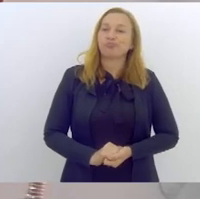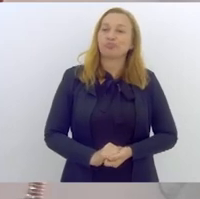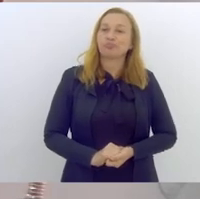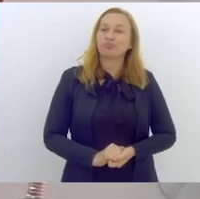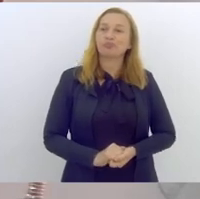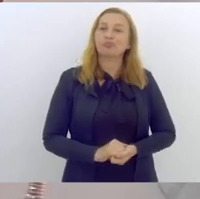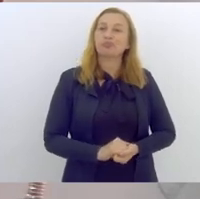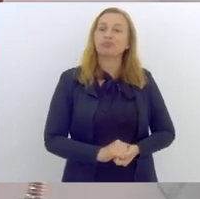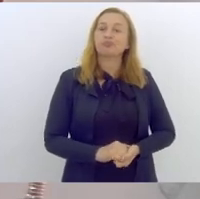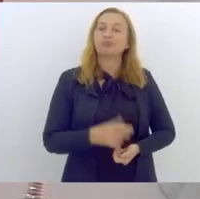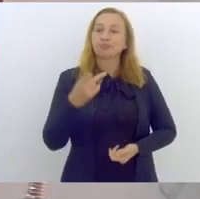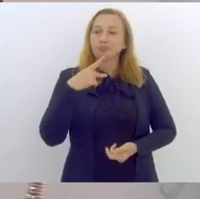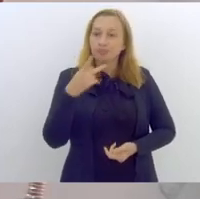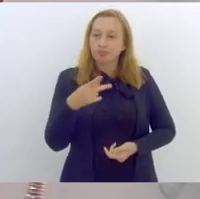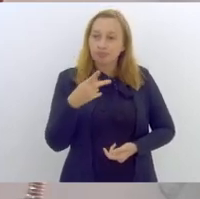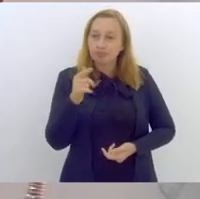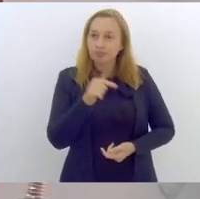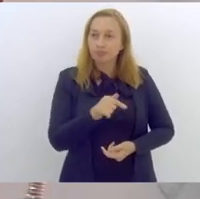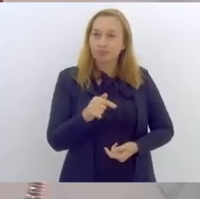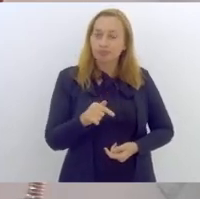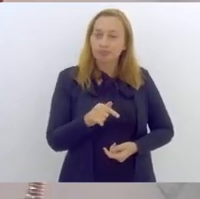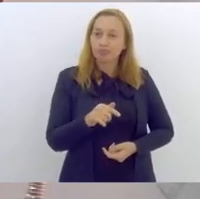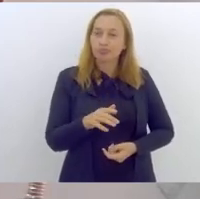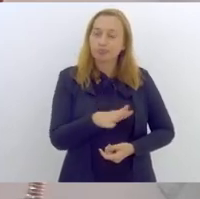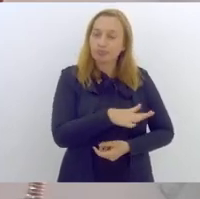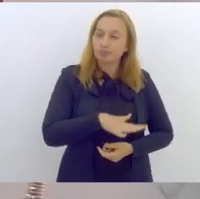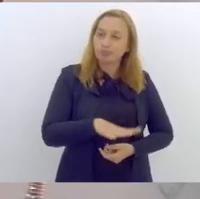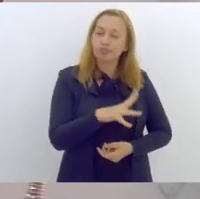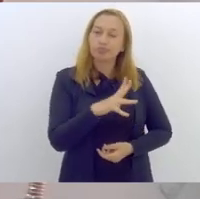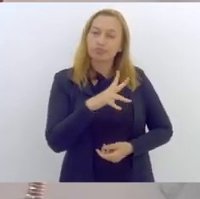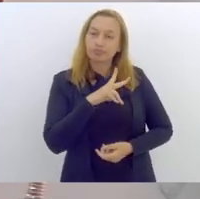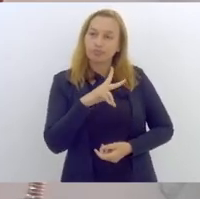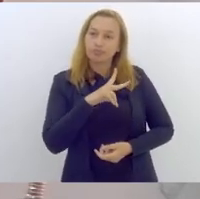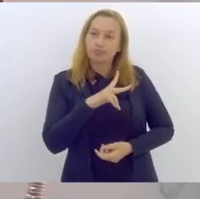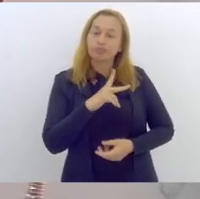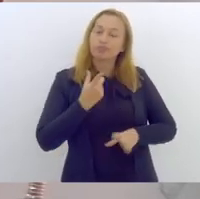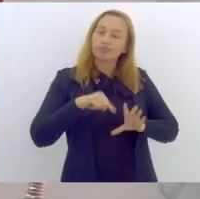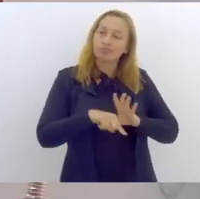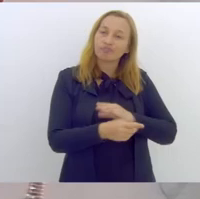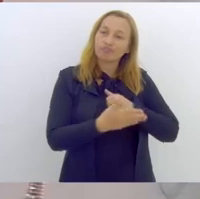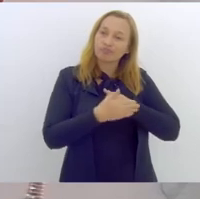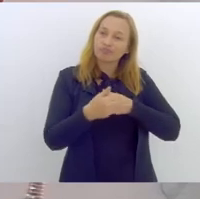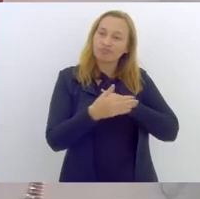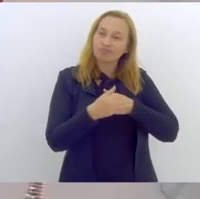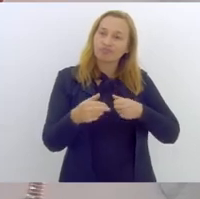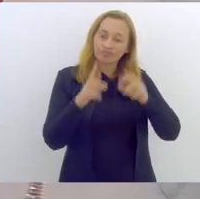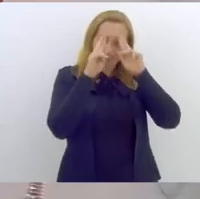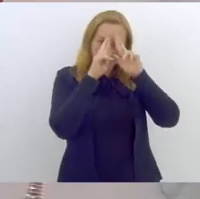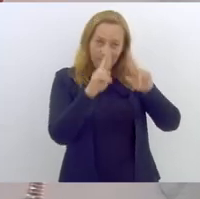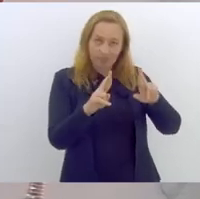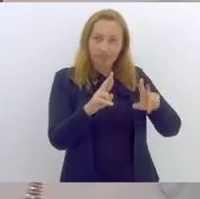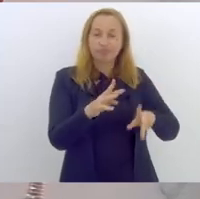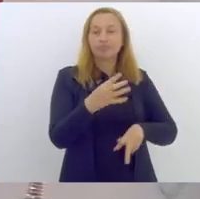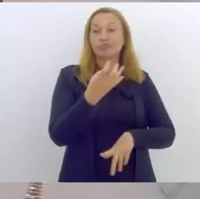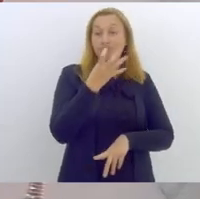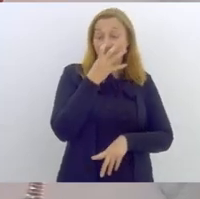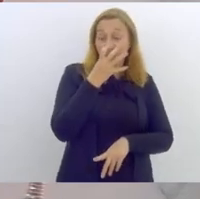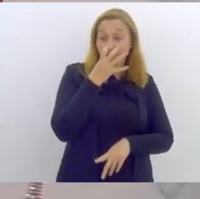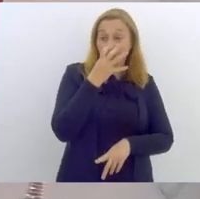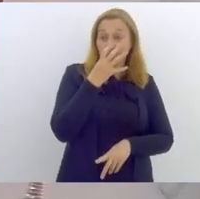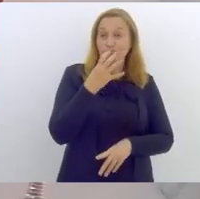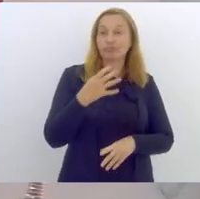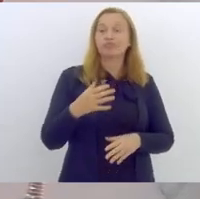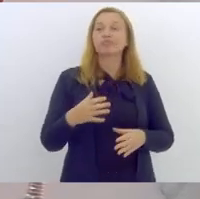faço aqui as ressalvas no campo pessoal tem um profundo carinho respeito admiração pela trajetória carreira